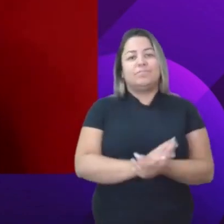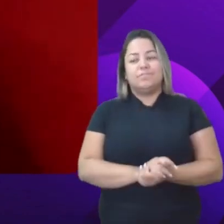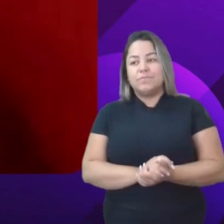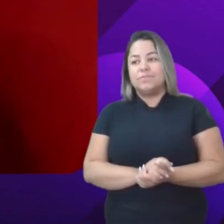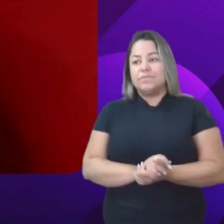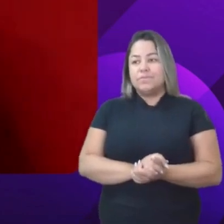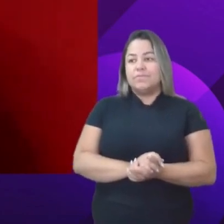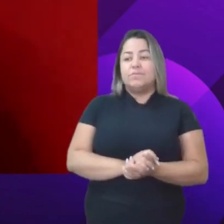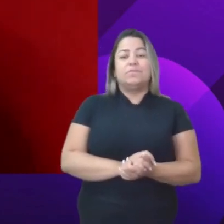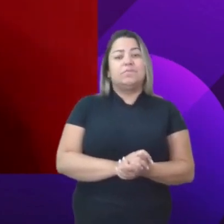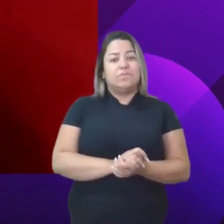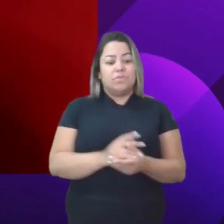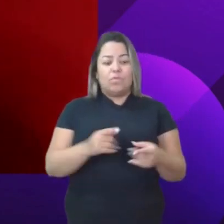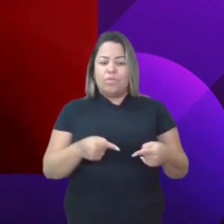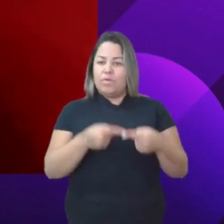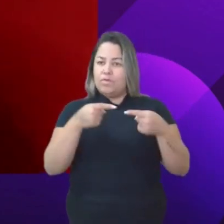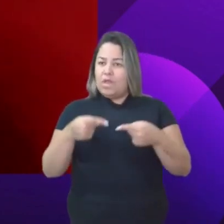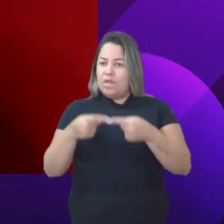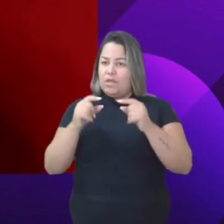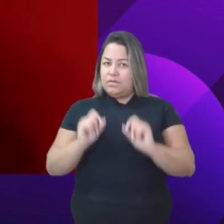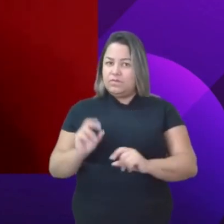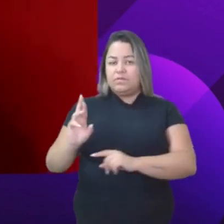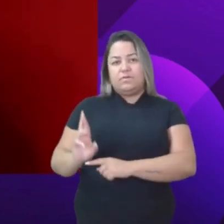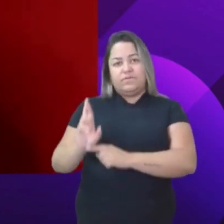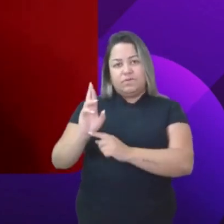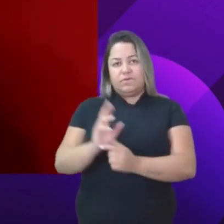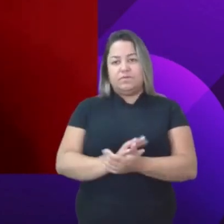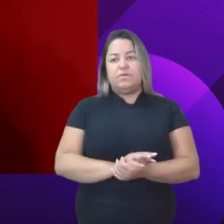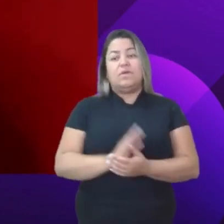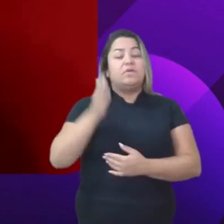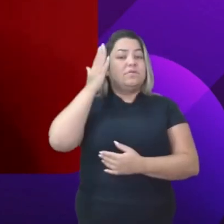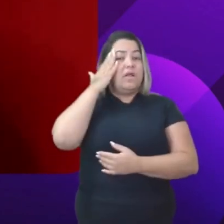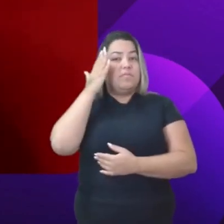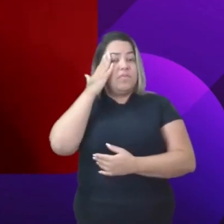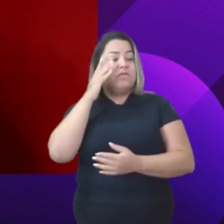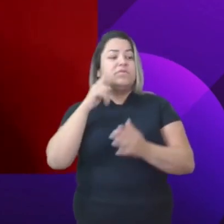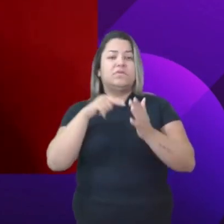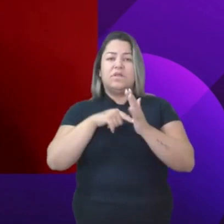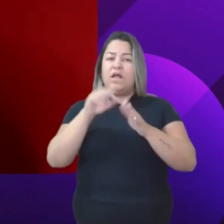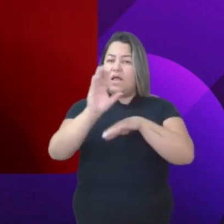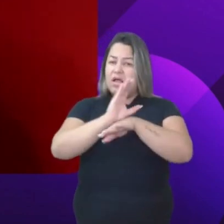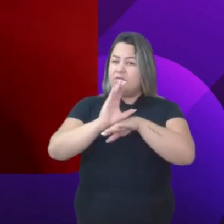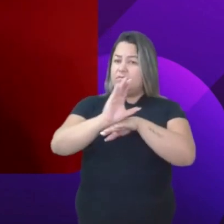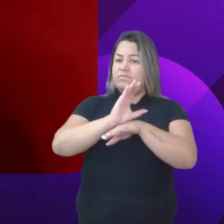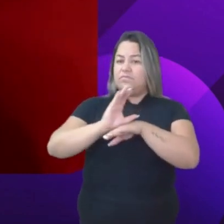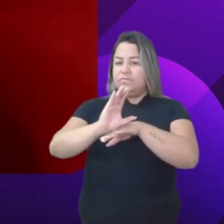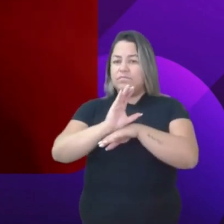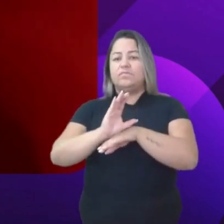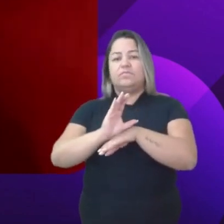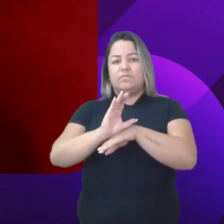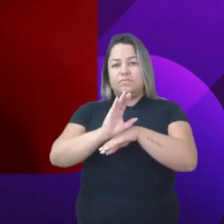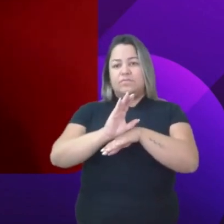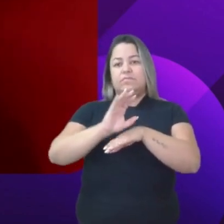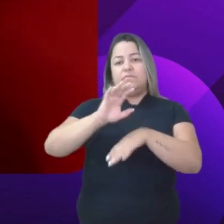precisamos dominar essas referências, saber o que está escrito na Constituição, saber o que está escrito